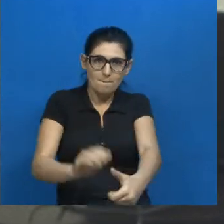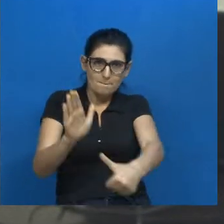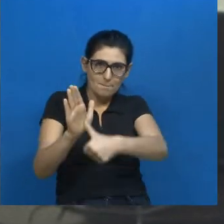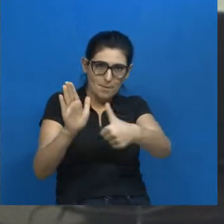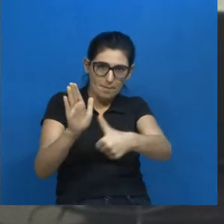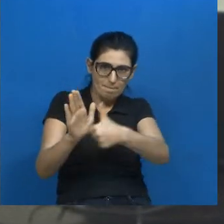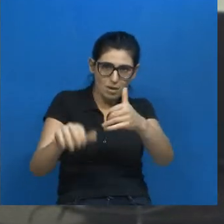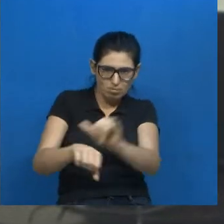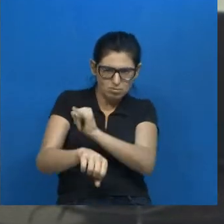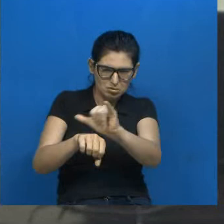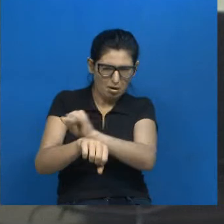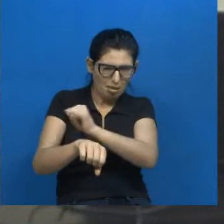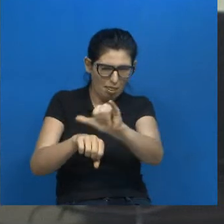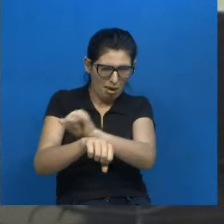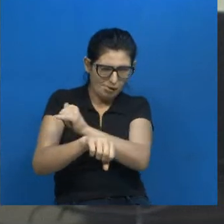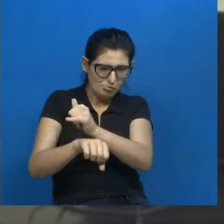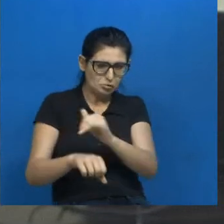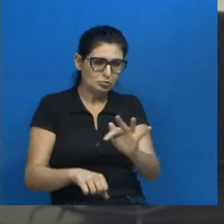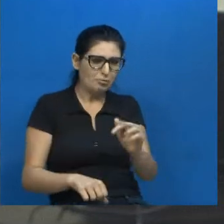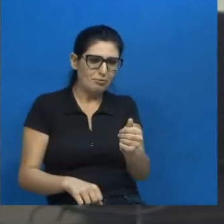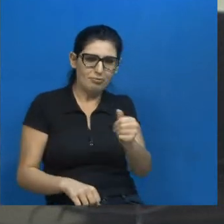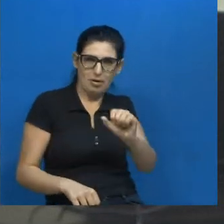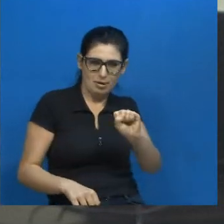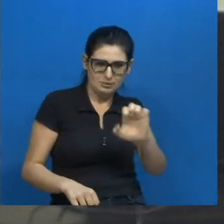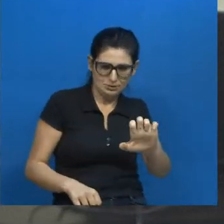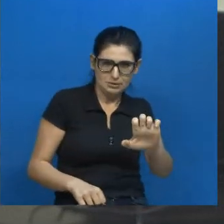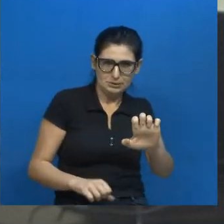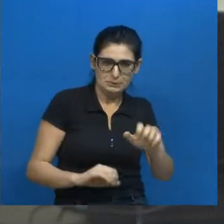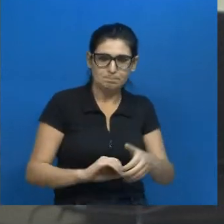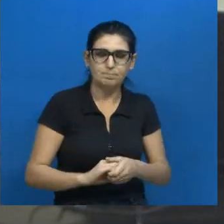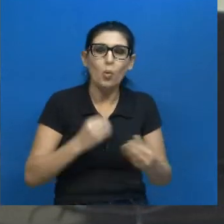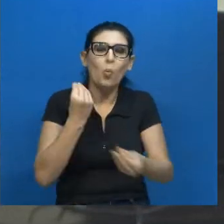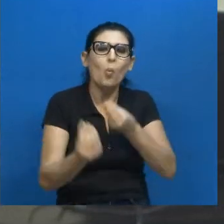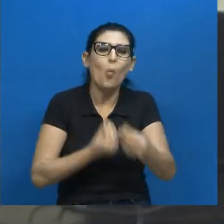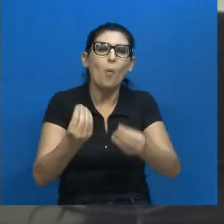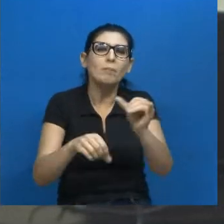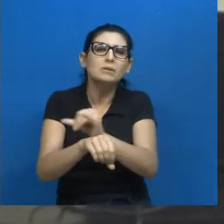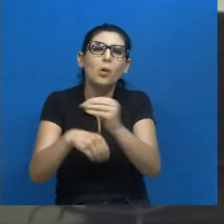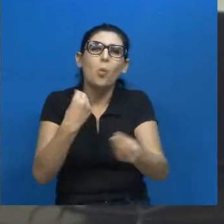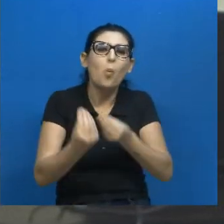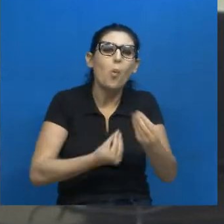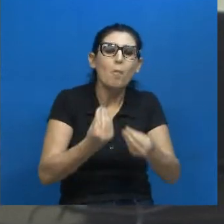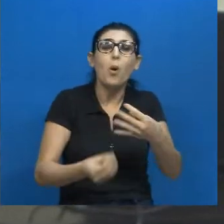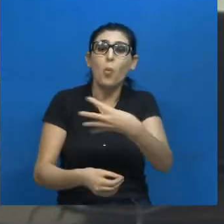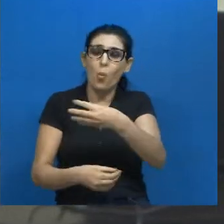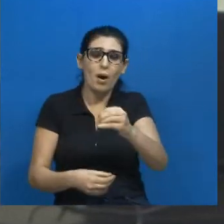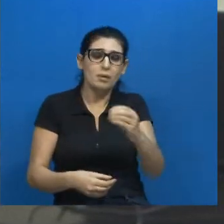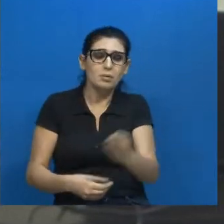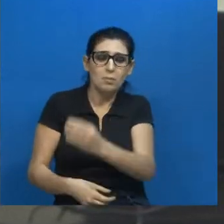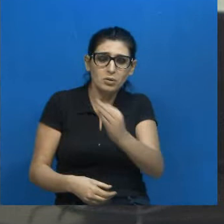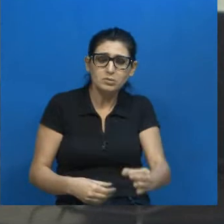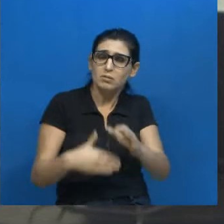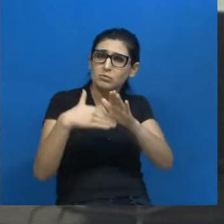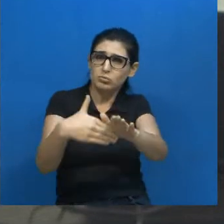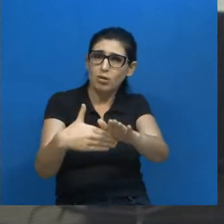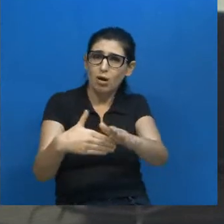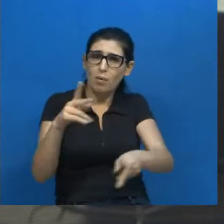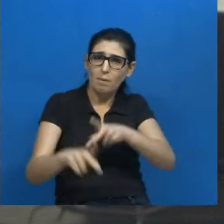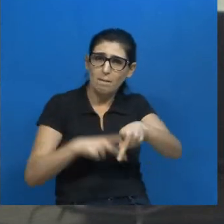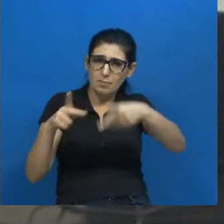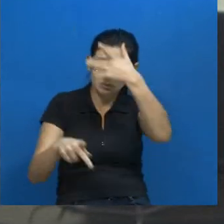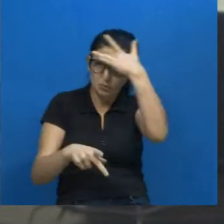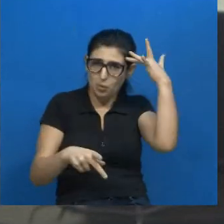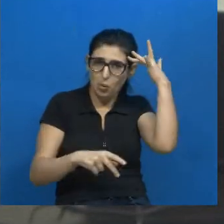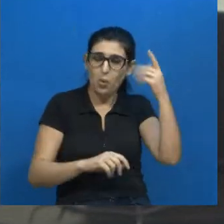fase a gente pegou e olhou a fase operacional, que é uma fase que a gente atinge 40% da população, que está dentro da premissa, nossa premissa, e a